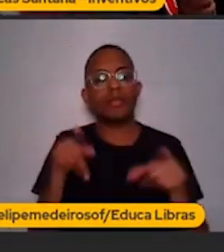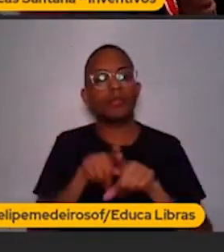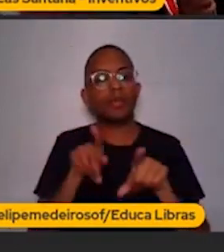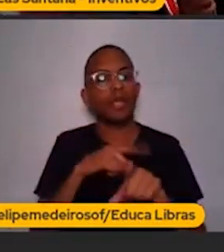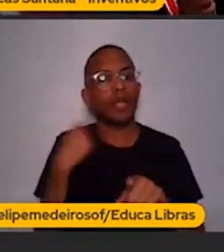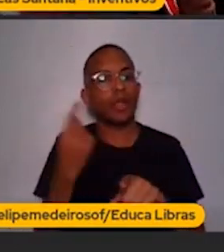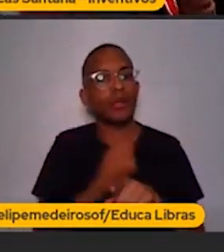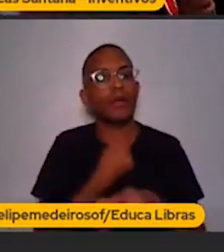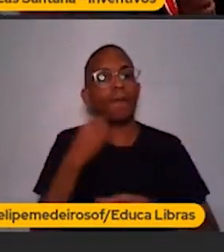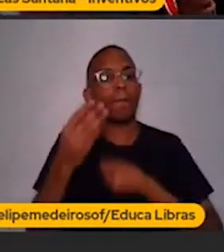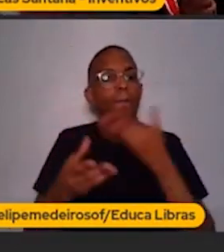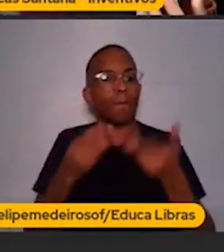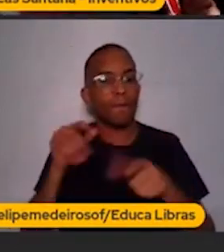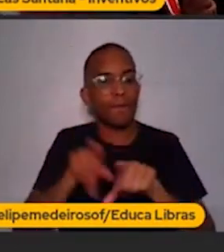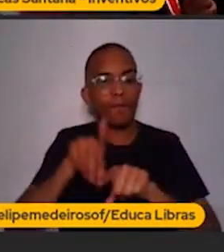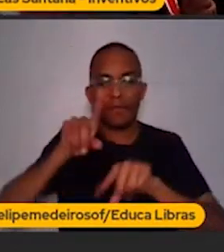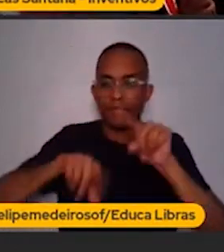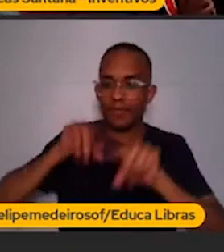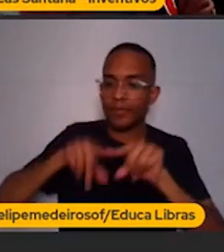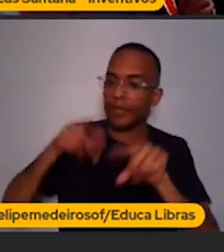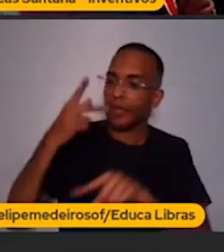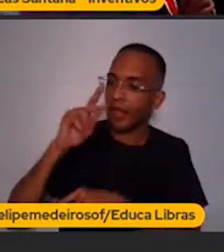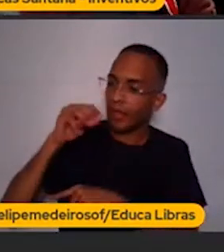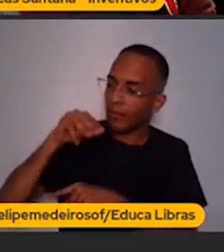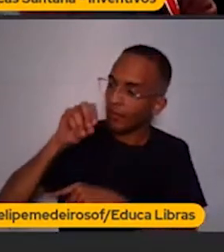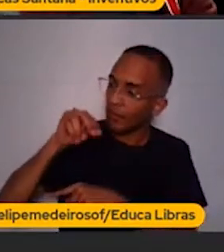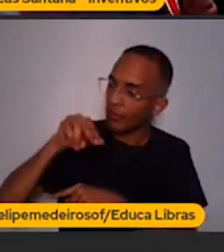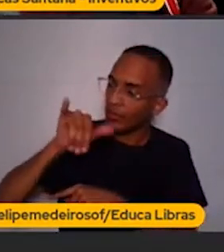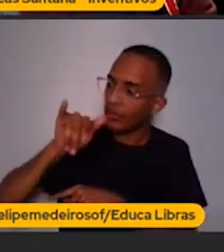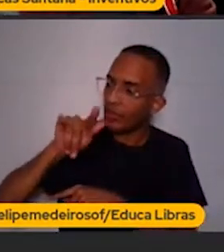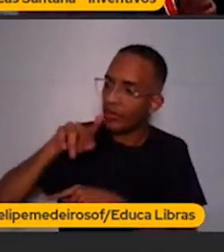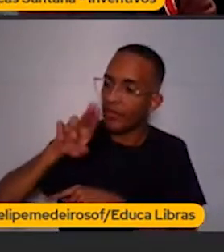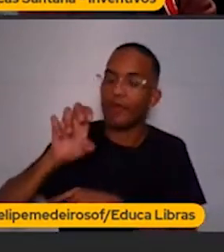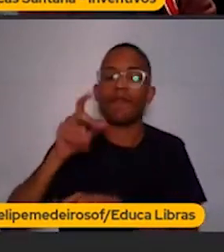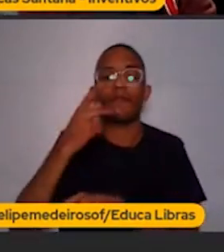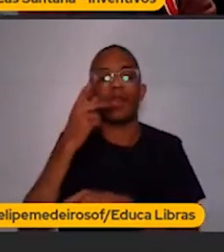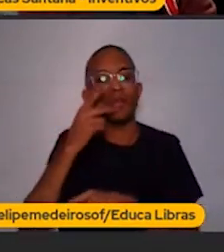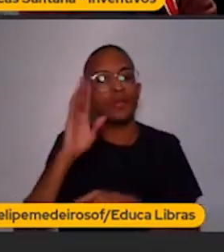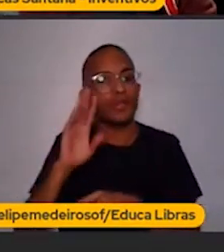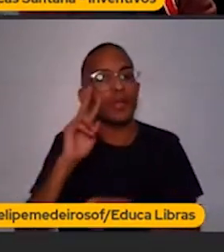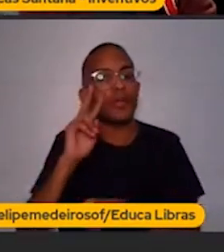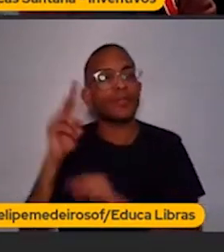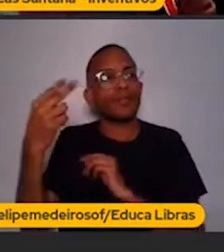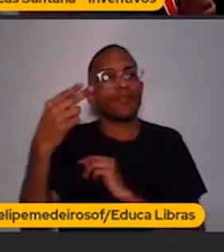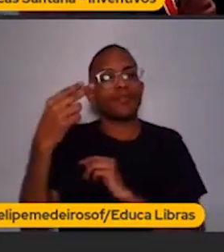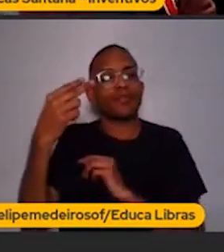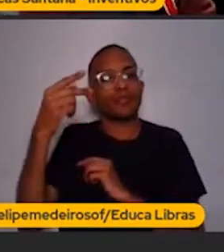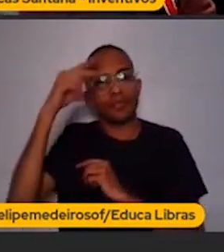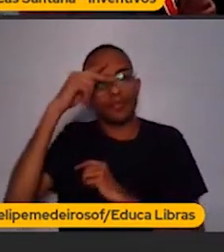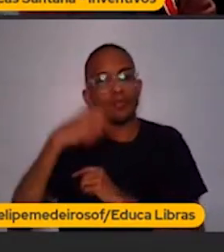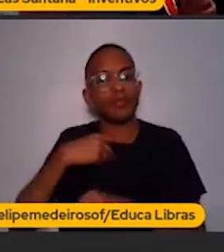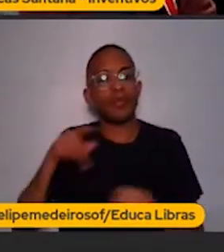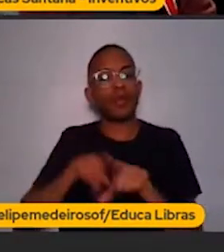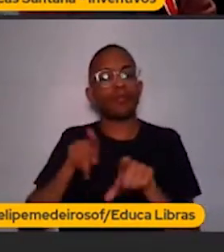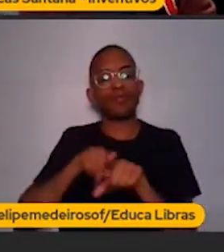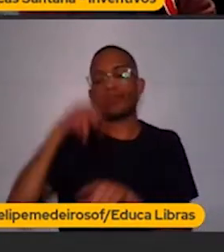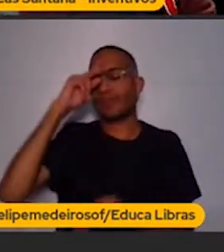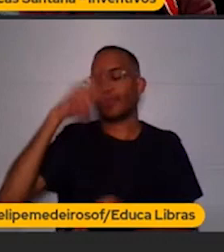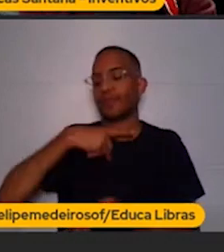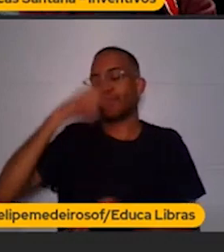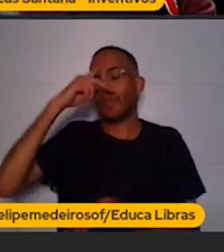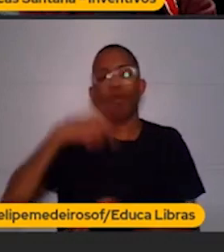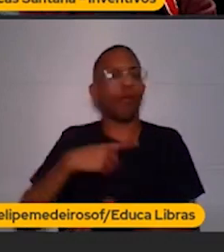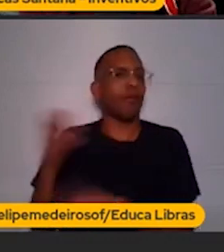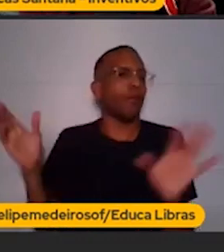acaba oferecendo um produto, a Monique falou isso aqui mais cedo, que a gente acaba olhando muito para a gente, olhando muito para o nosso amigo, e a gente não necessariamente a gente